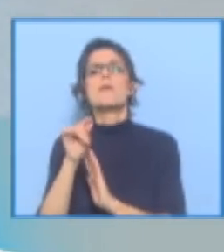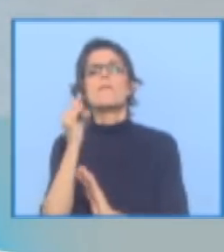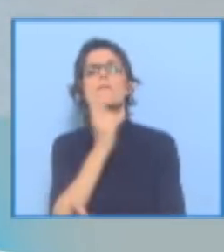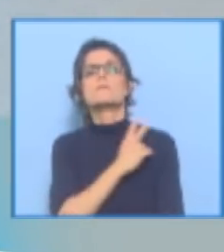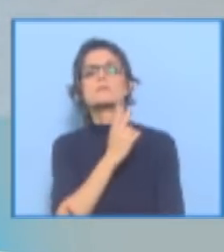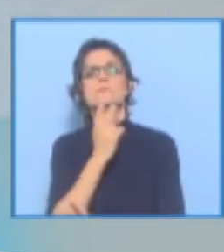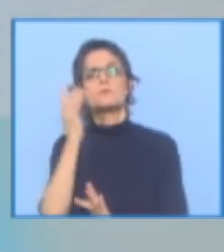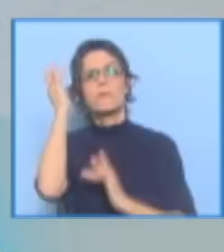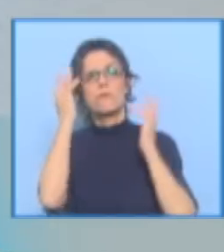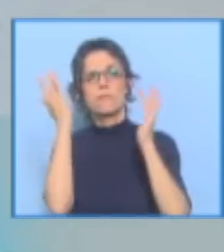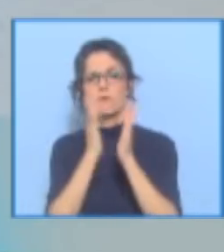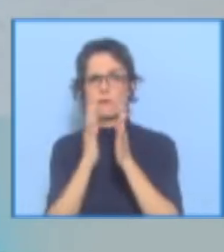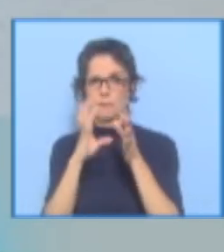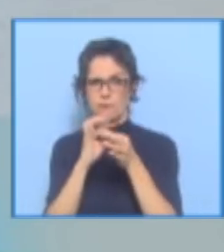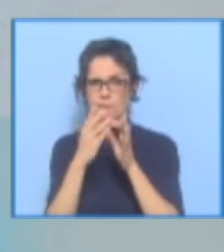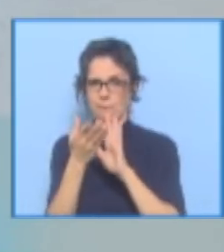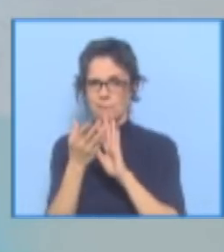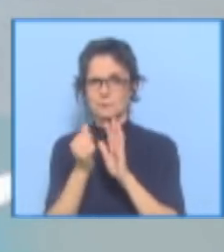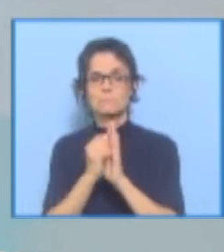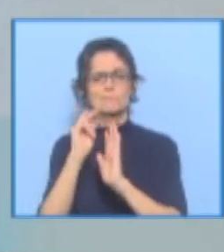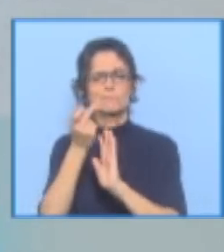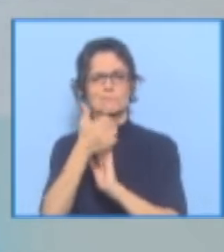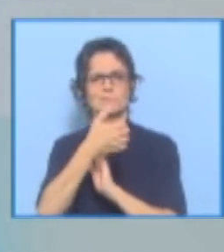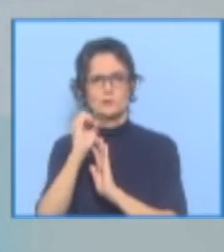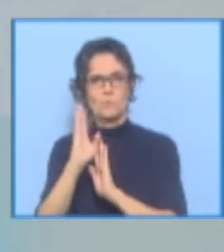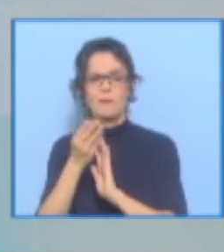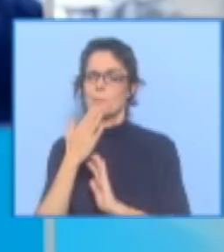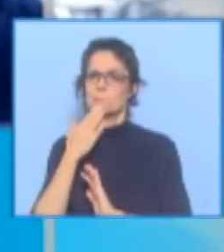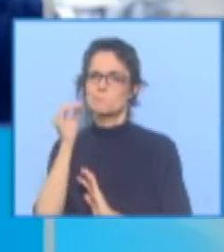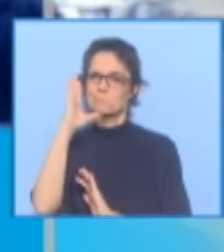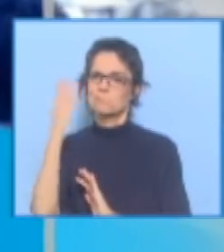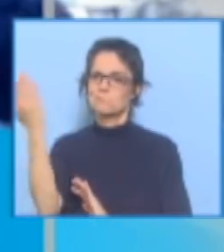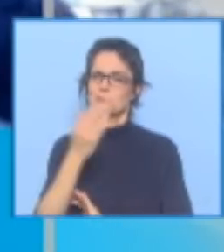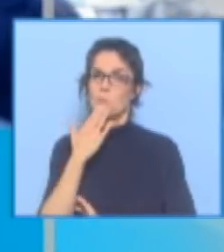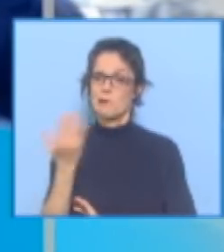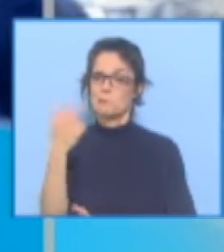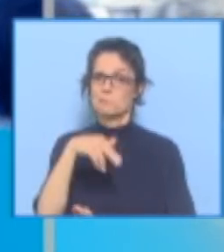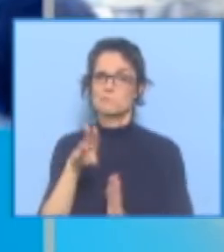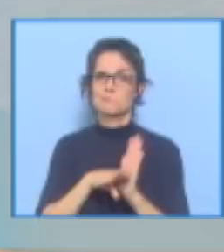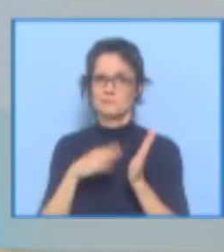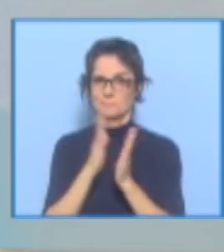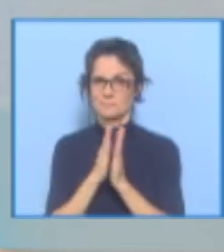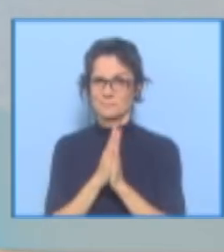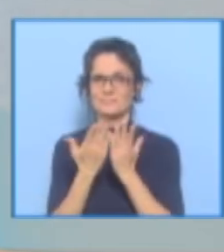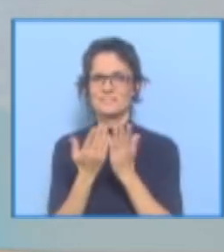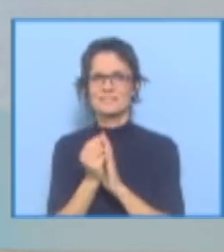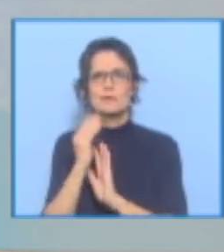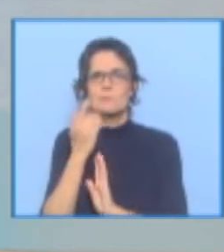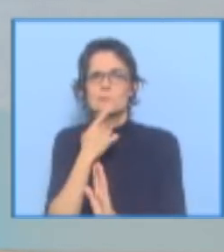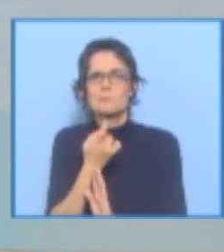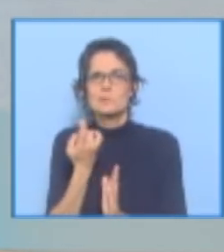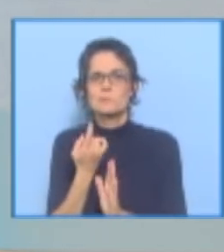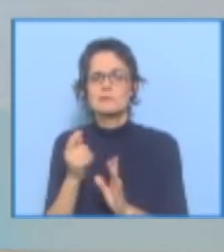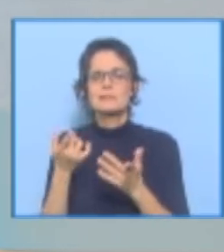faculdade. Boa tarde, Pedro. Obrigado por estar aqui no programa Eclésia. Eu que lhe pedi, antes de mais, era a sua ligação a